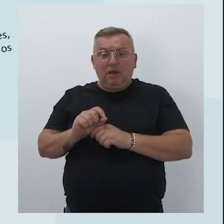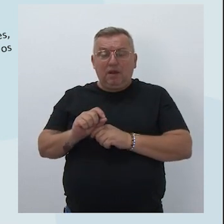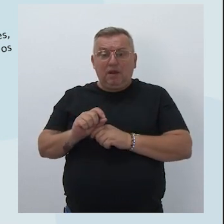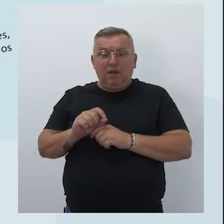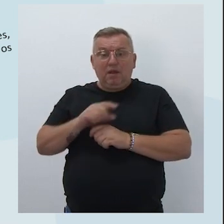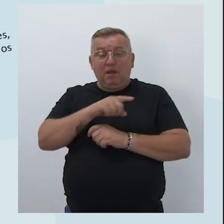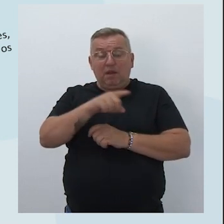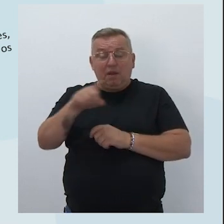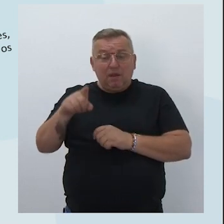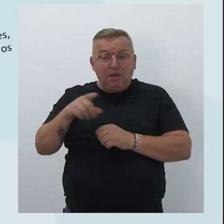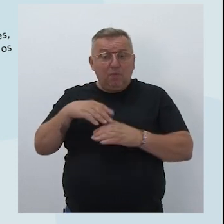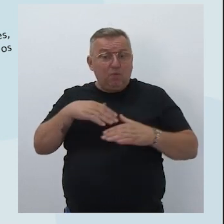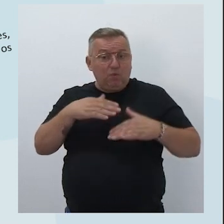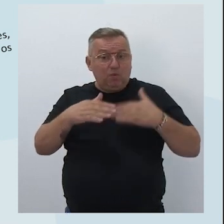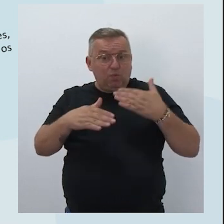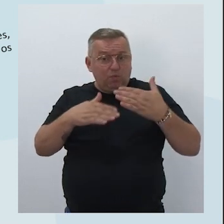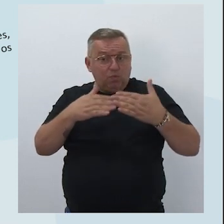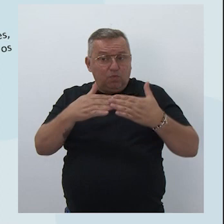dessa construção